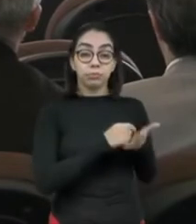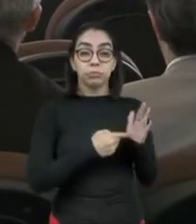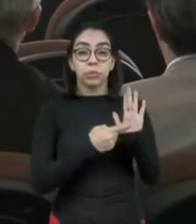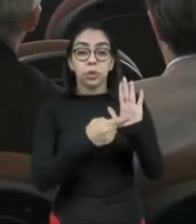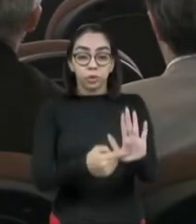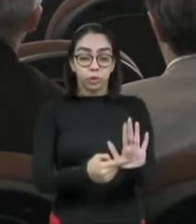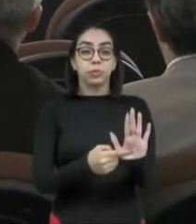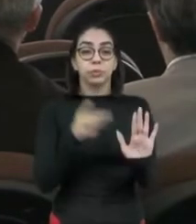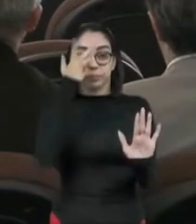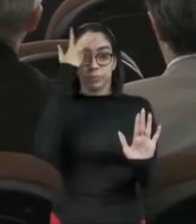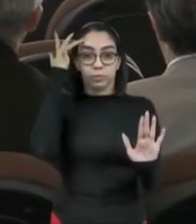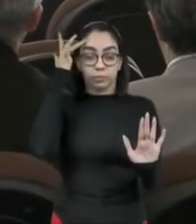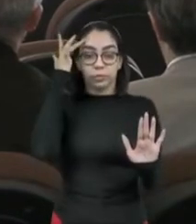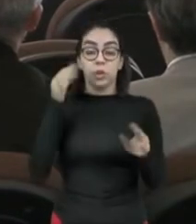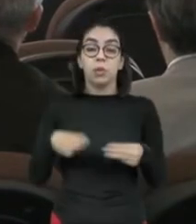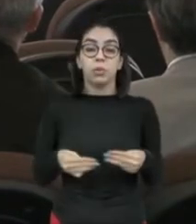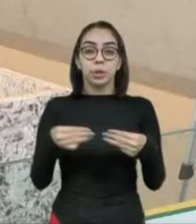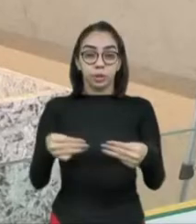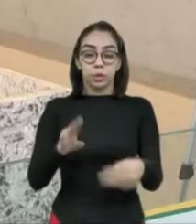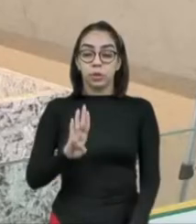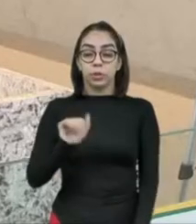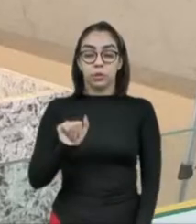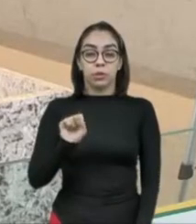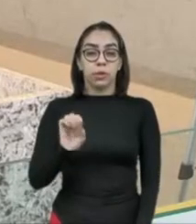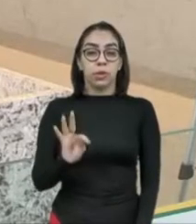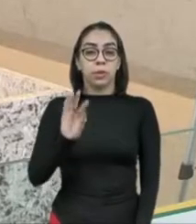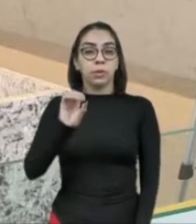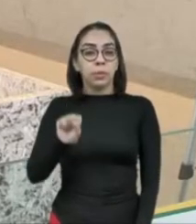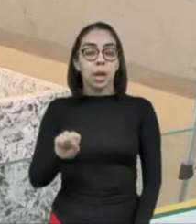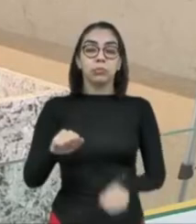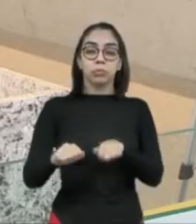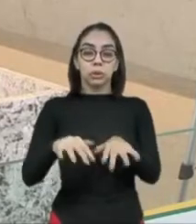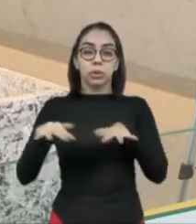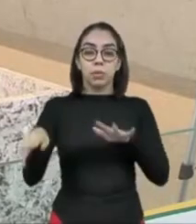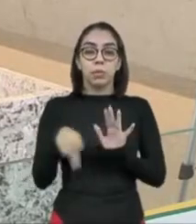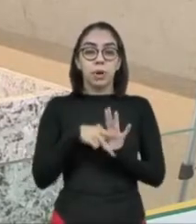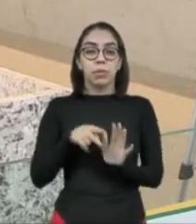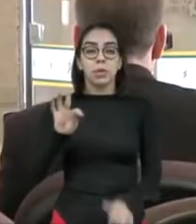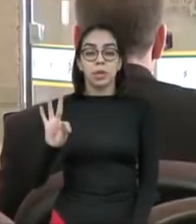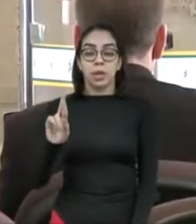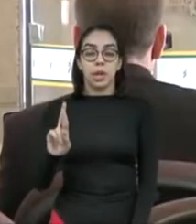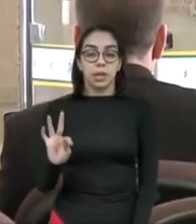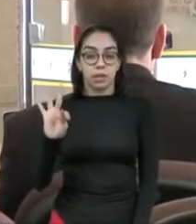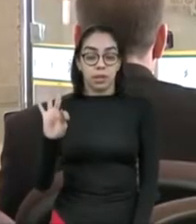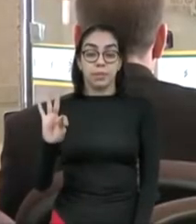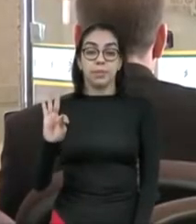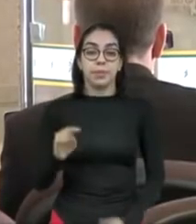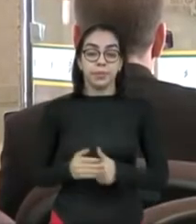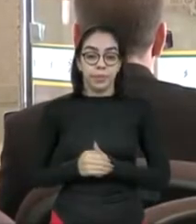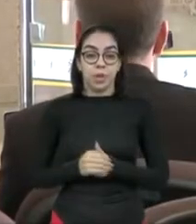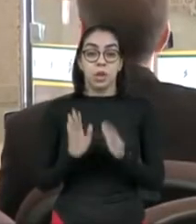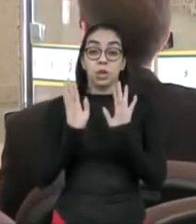da Justiça do Trabalho, ministro Caputo Bastos, durante sessão na sede do TRT da 7ª Região. A fiscalização